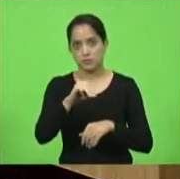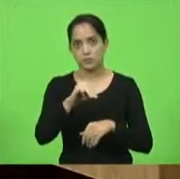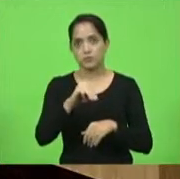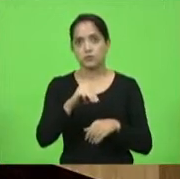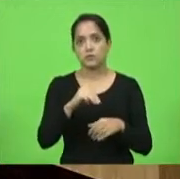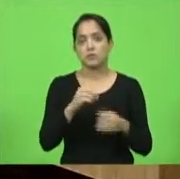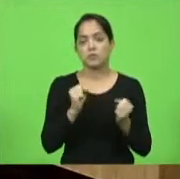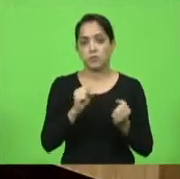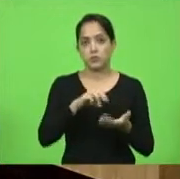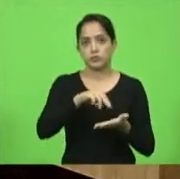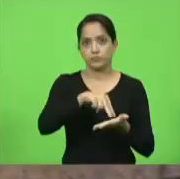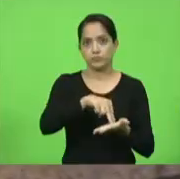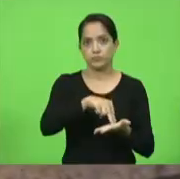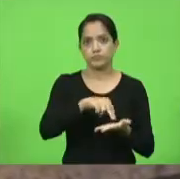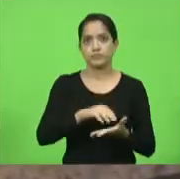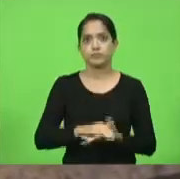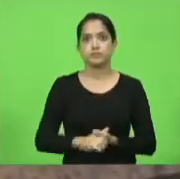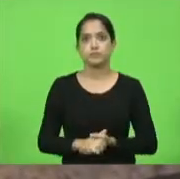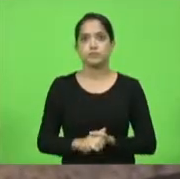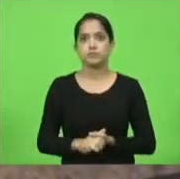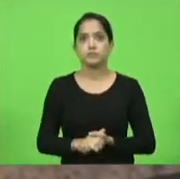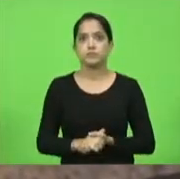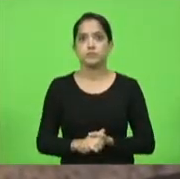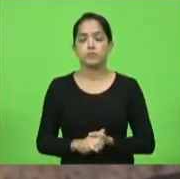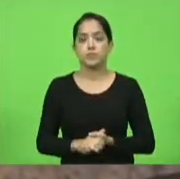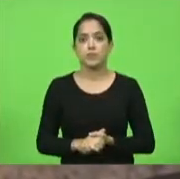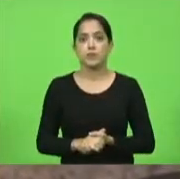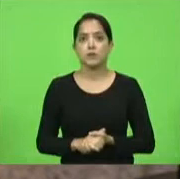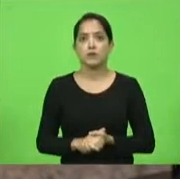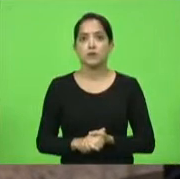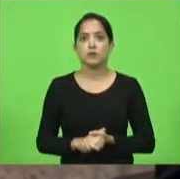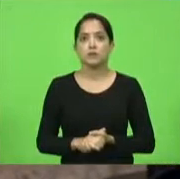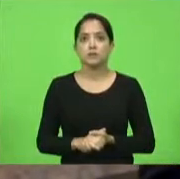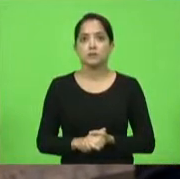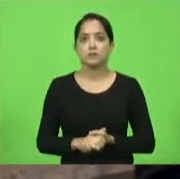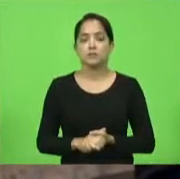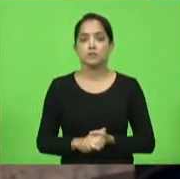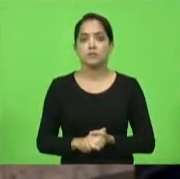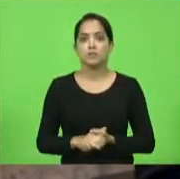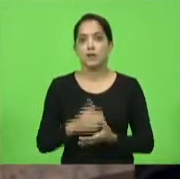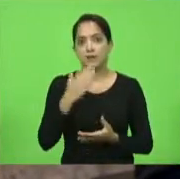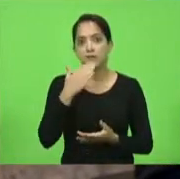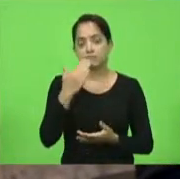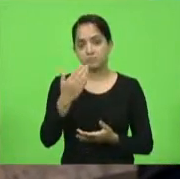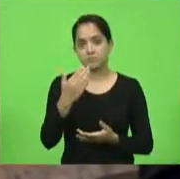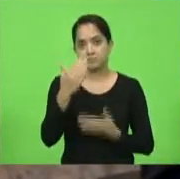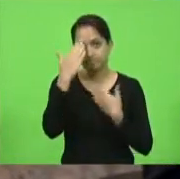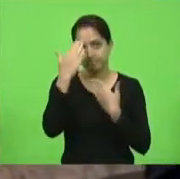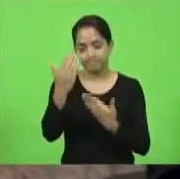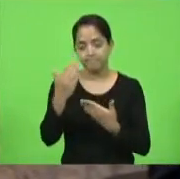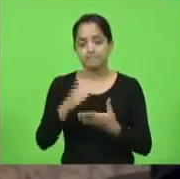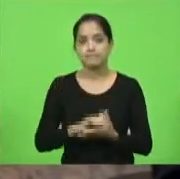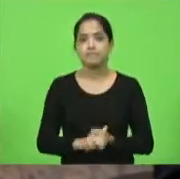pode usar a palavra. Ainda bem que eu ainda contava com o seu testemunho aqui, deputado Berlanda. Muito obrigado.